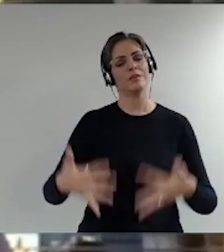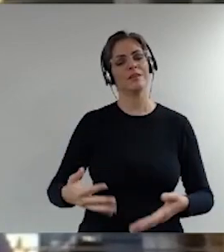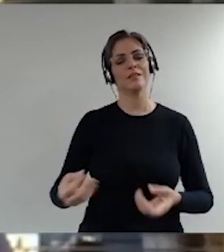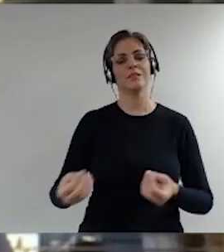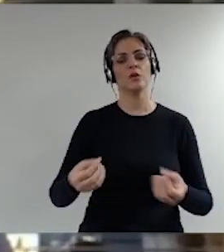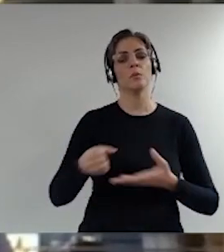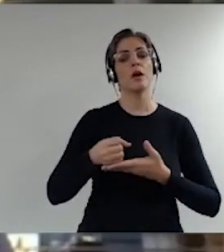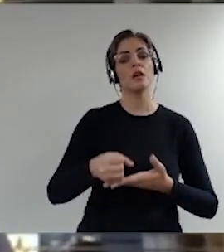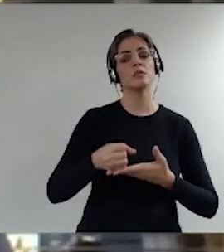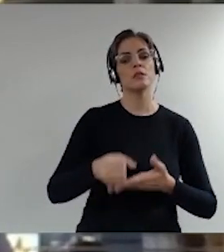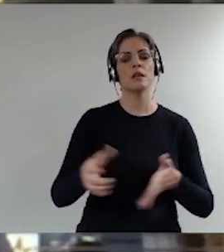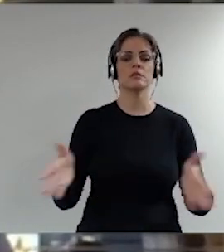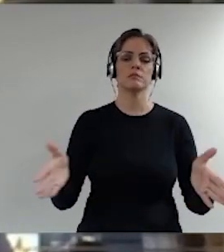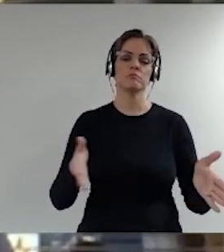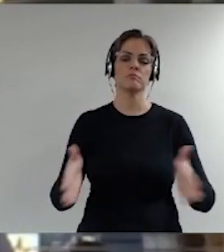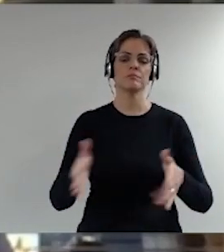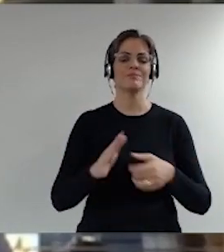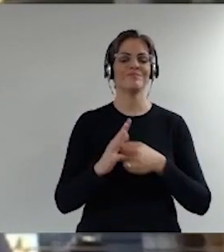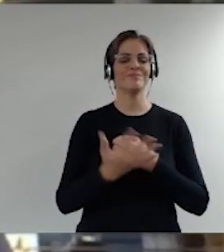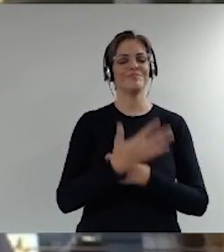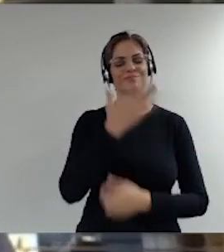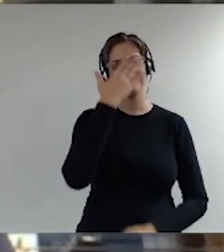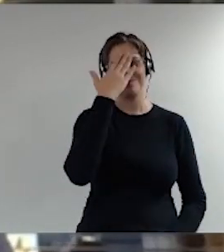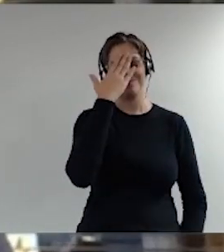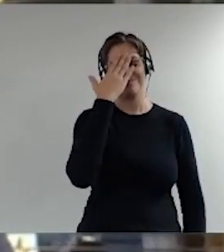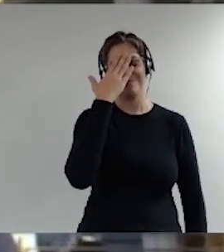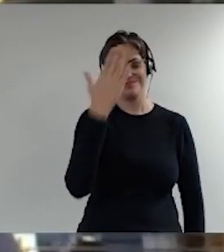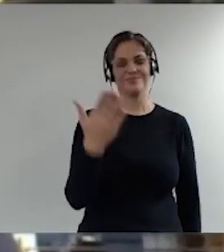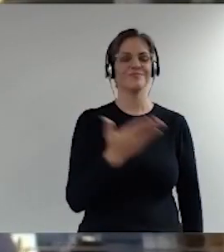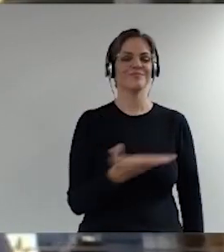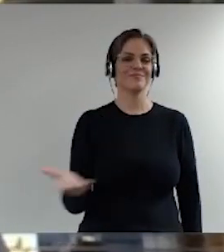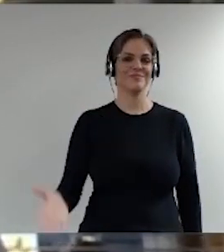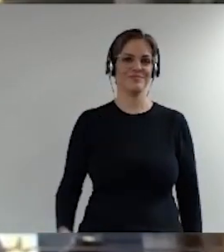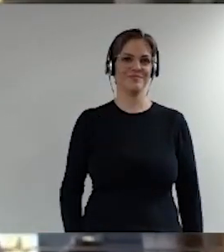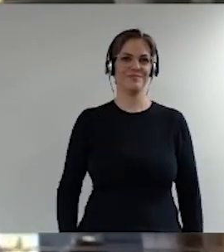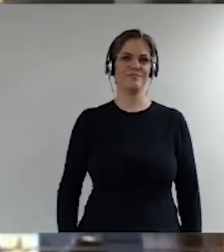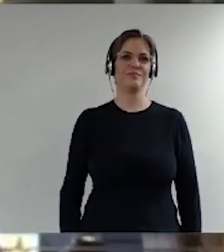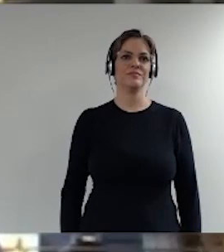no Covid-19 do sistema OAB. Muito obrigado a todos.